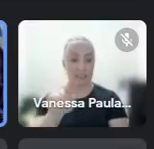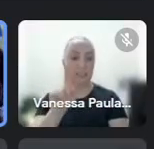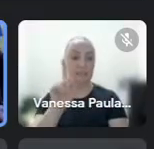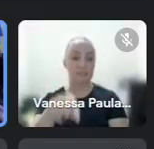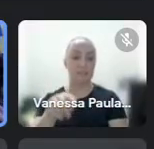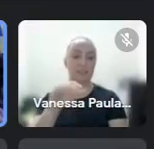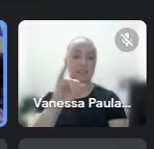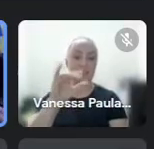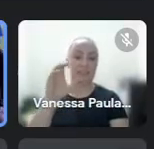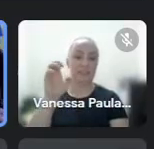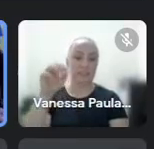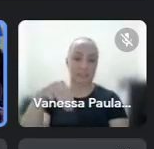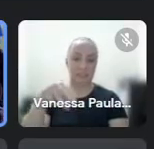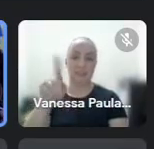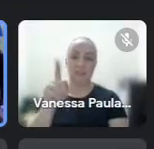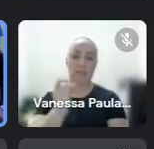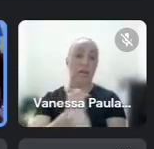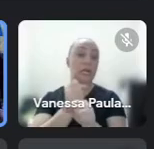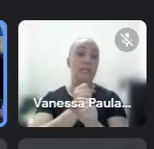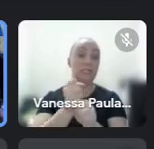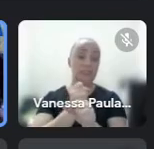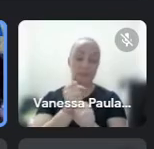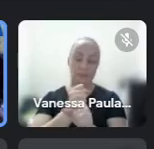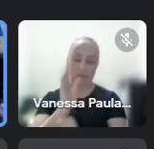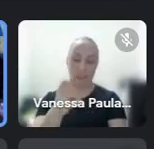anos, daí do UFPA. Pode passar.